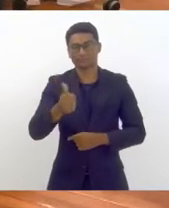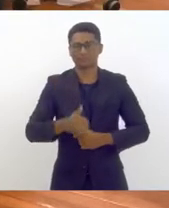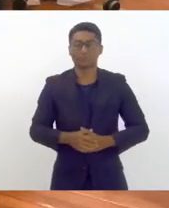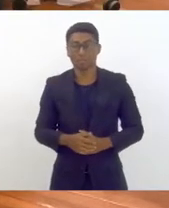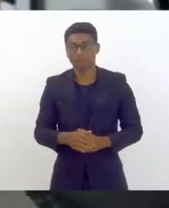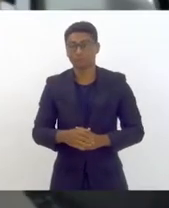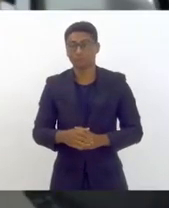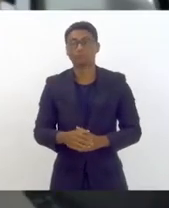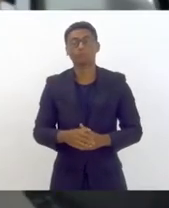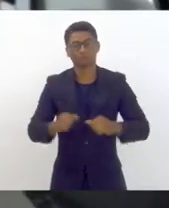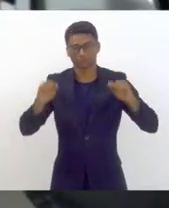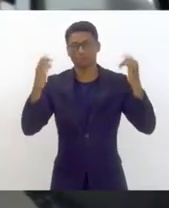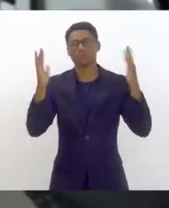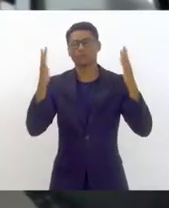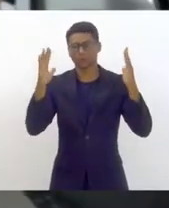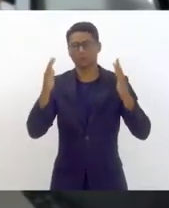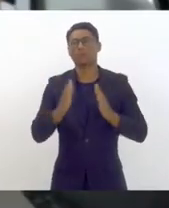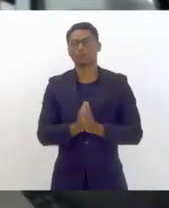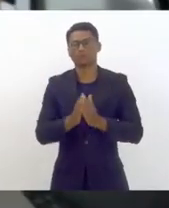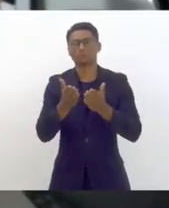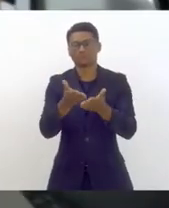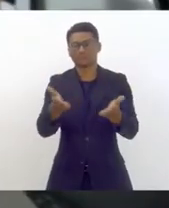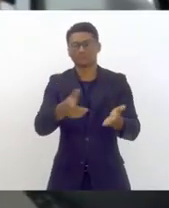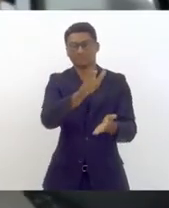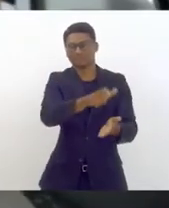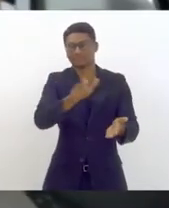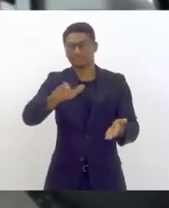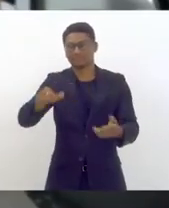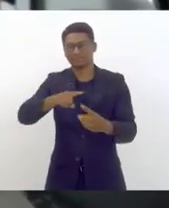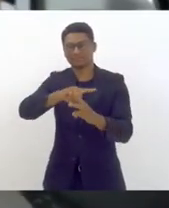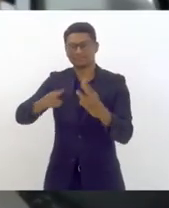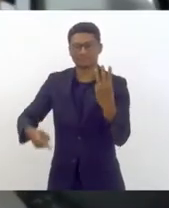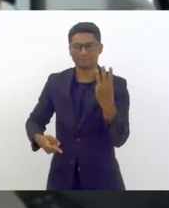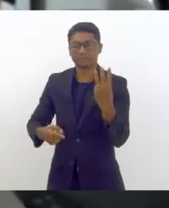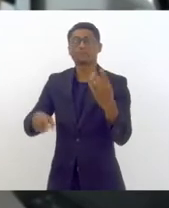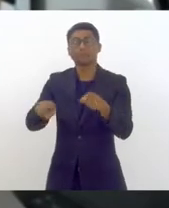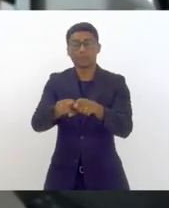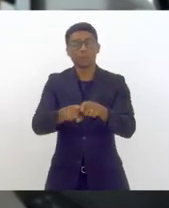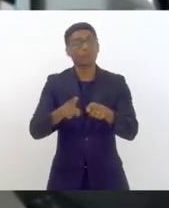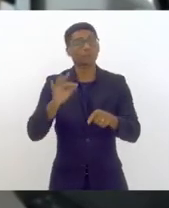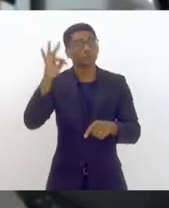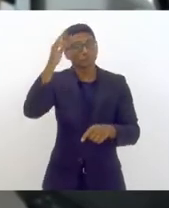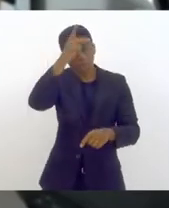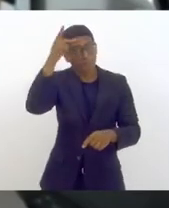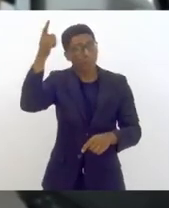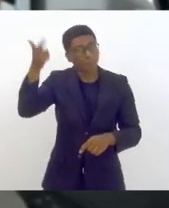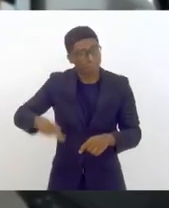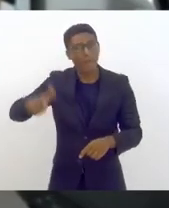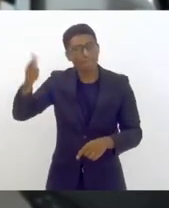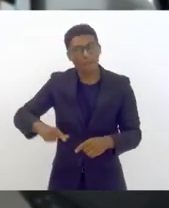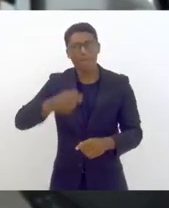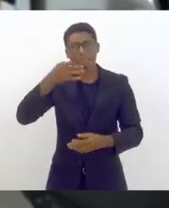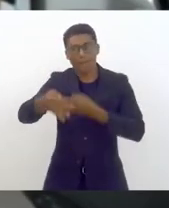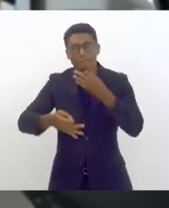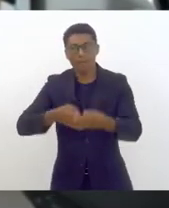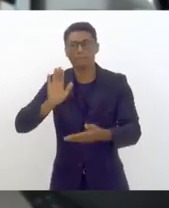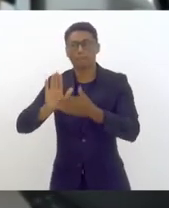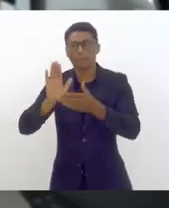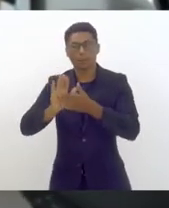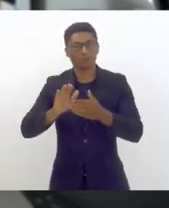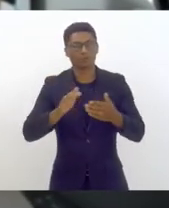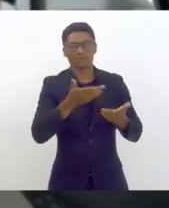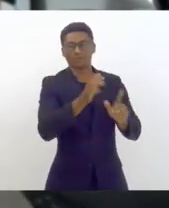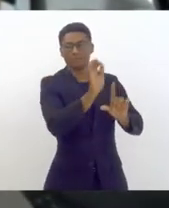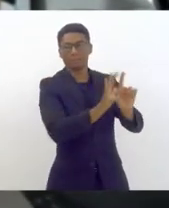que aplaudamos de pé a esses autores e que tantos outros possam apresentar as suas propostas nessa plataforma